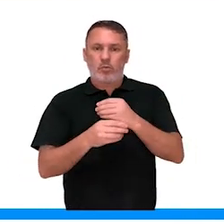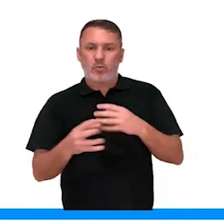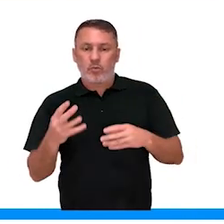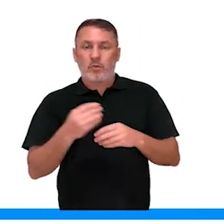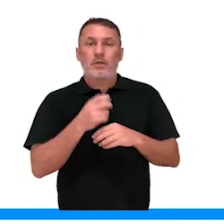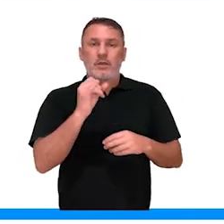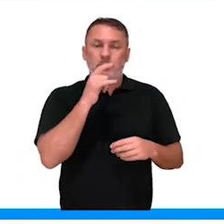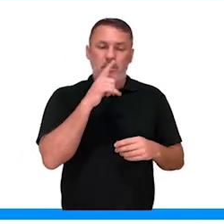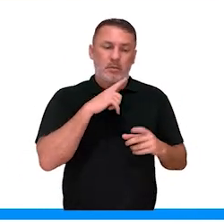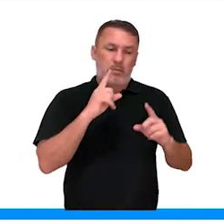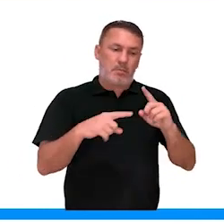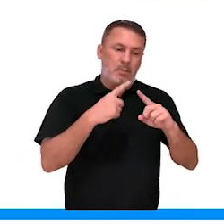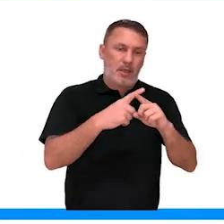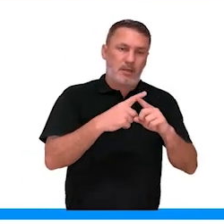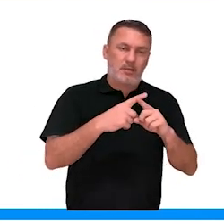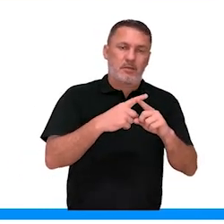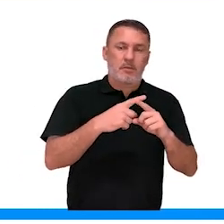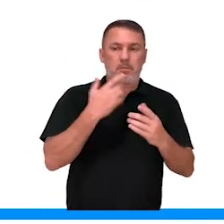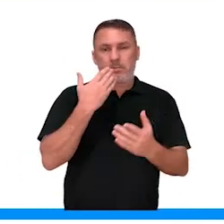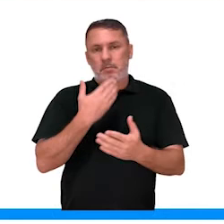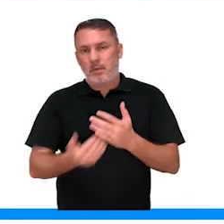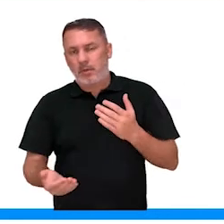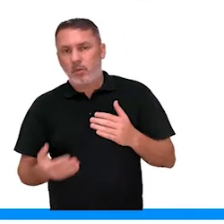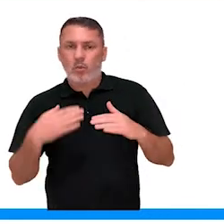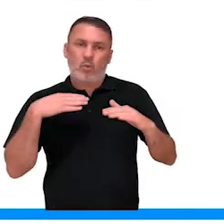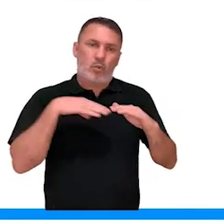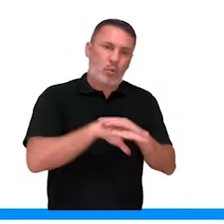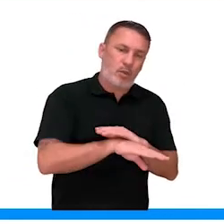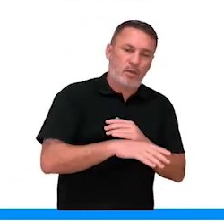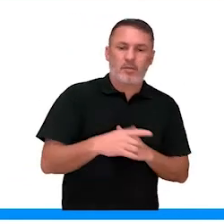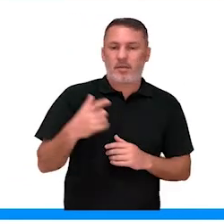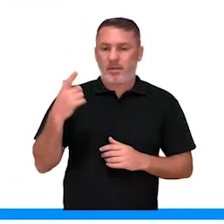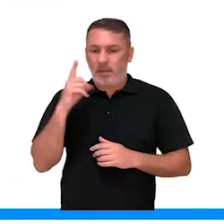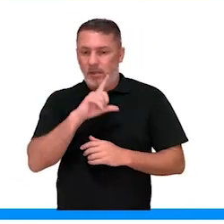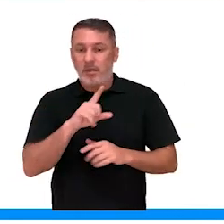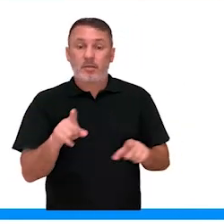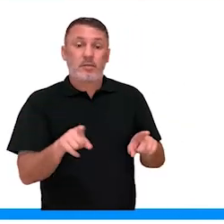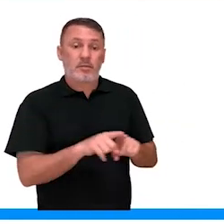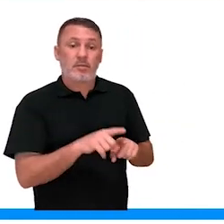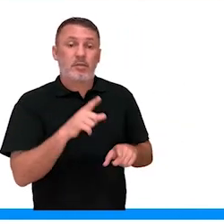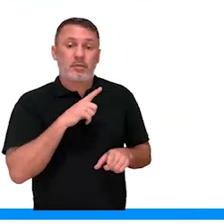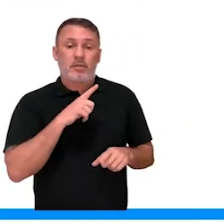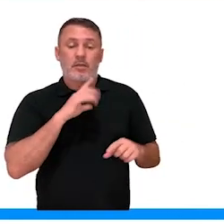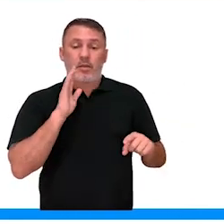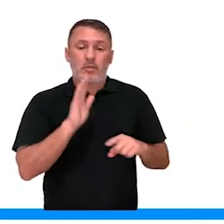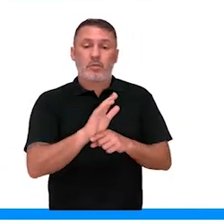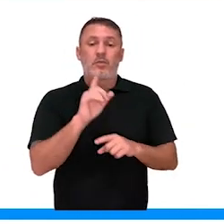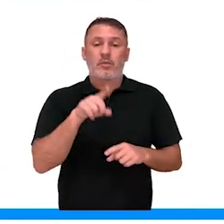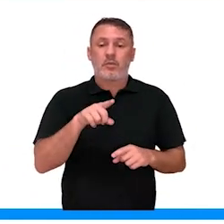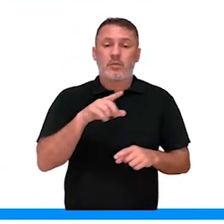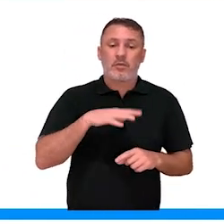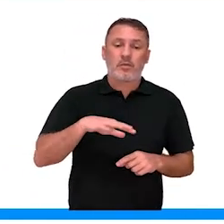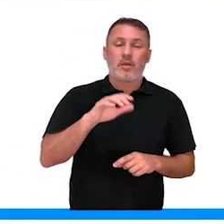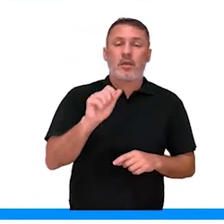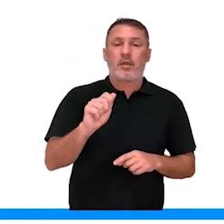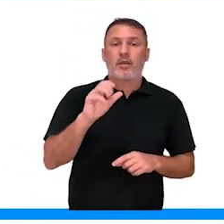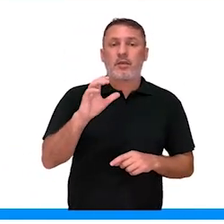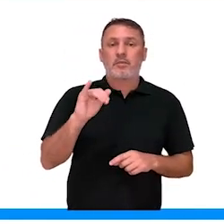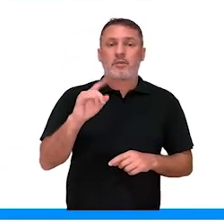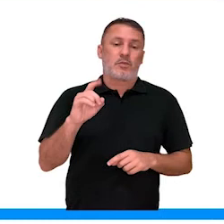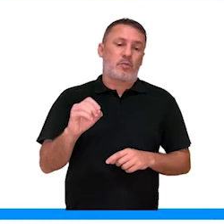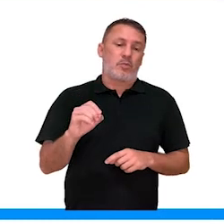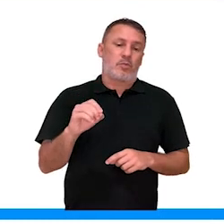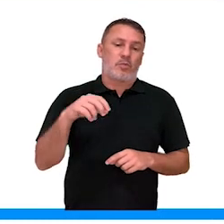perde fósforo, ele disponibiliza ou ele armazena essa energia. E ele também vai participar da constituição dos